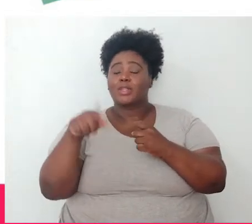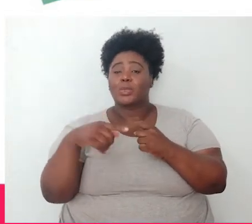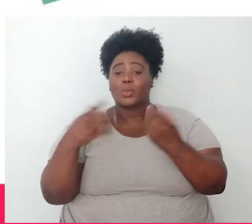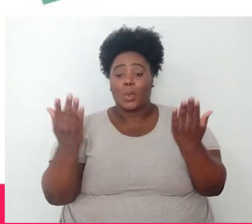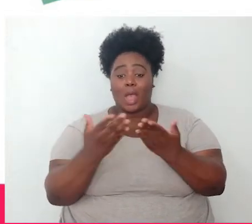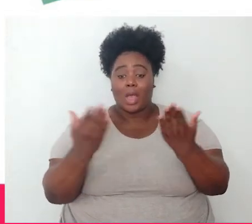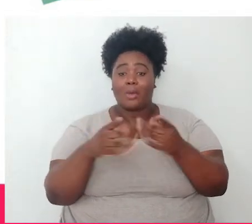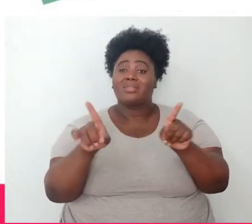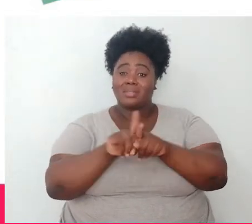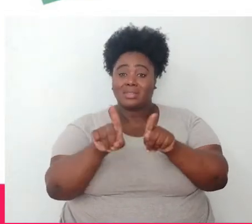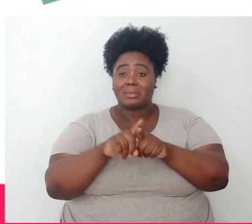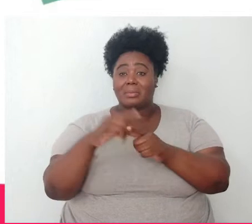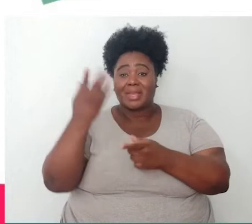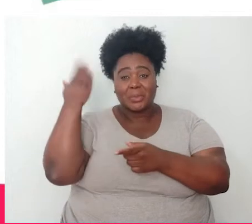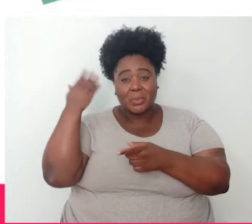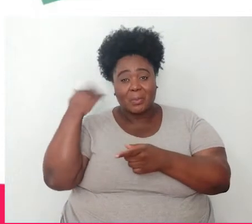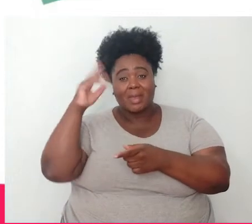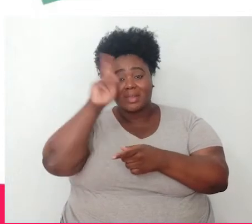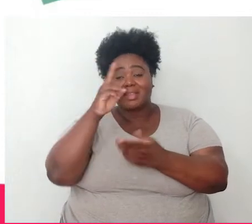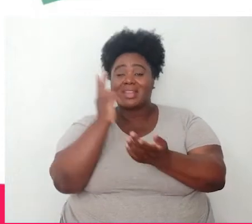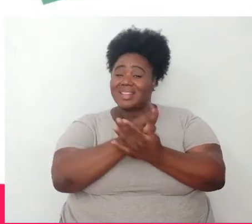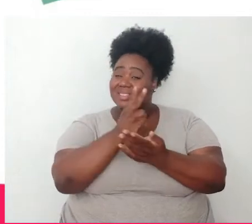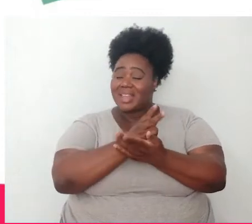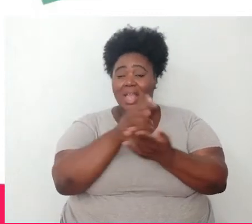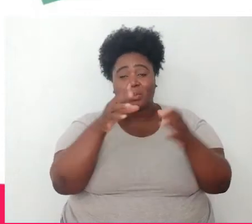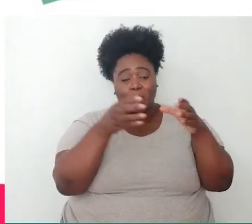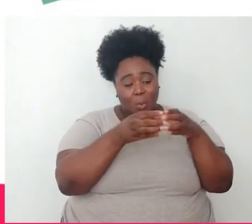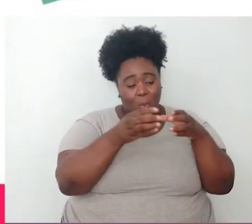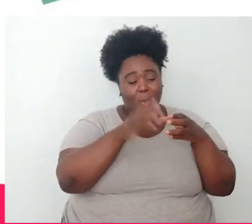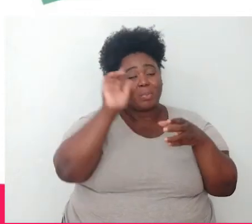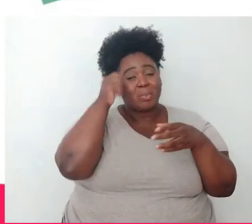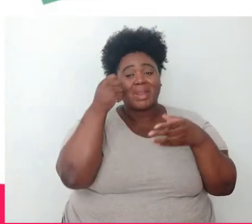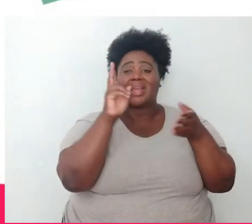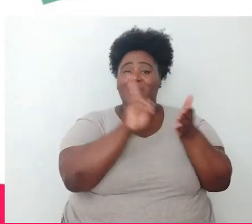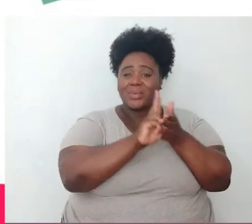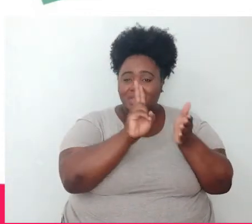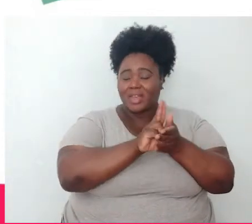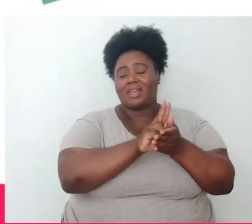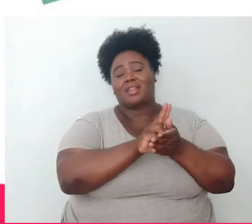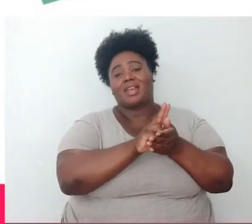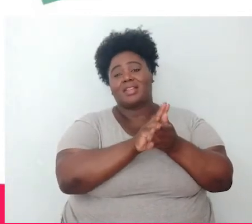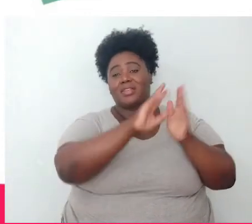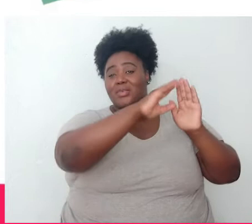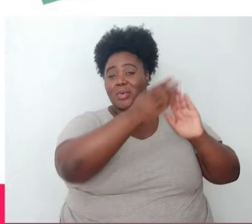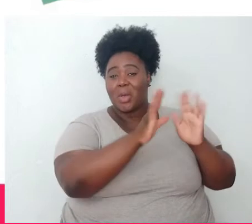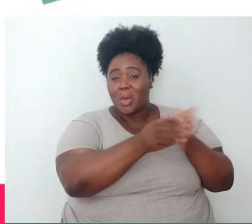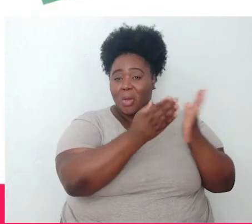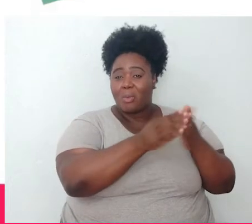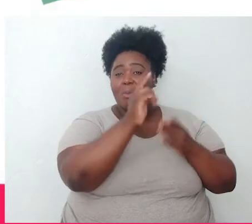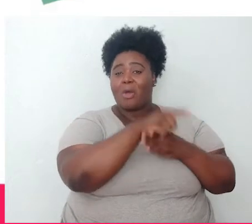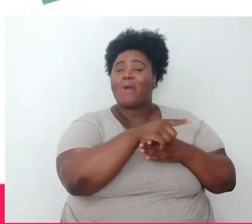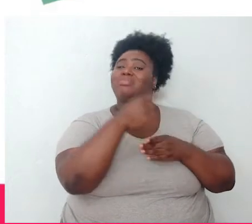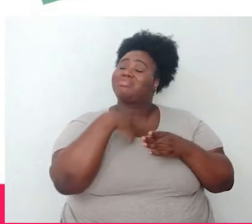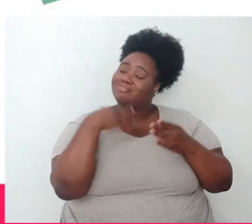também históricas, né? Porque são sempre os mesmos grupos pretos, indígenas, favelados, que passam